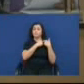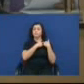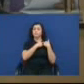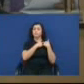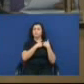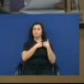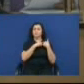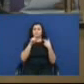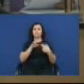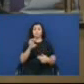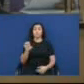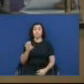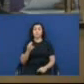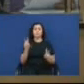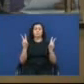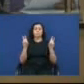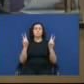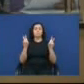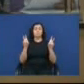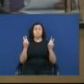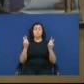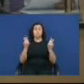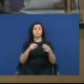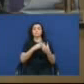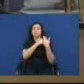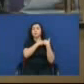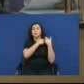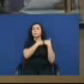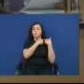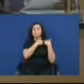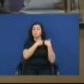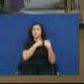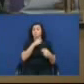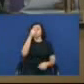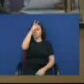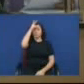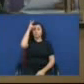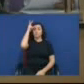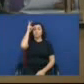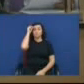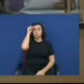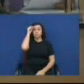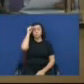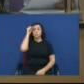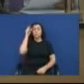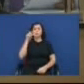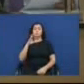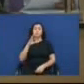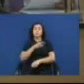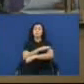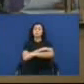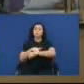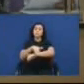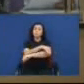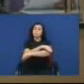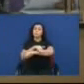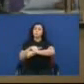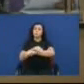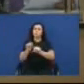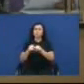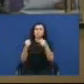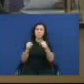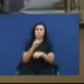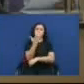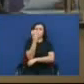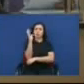Roberto Bernardo. Dispõe sobre a responsabilidade do Executivo quanto às calçadas danificadas por